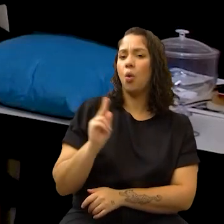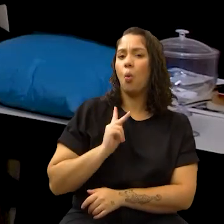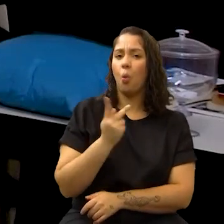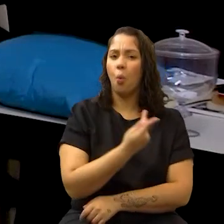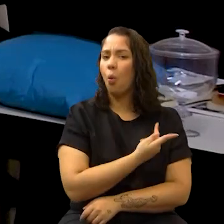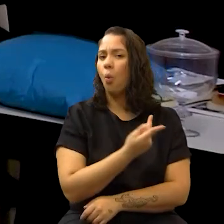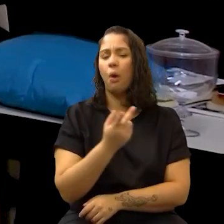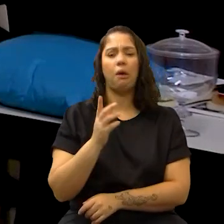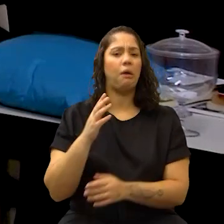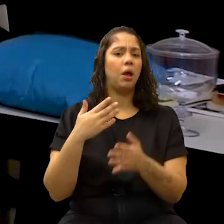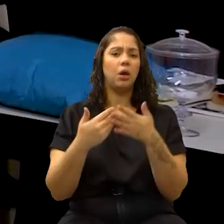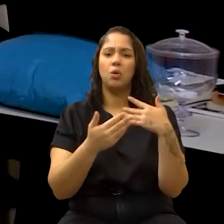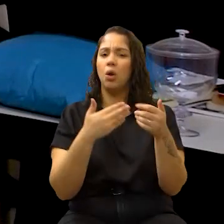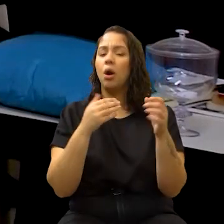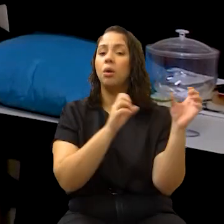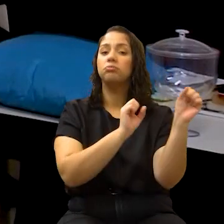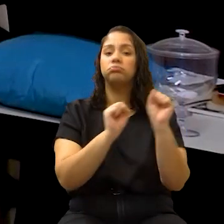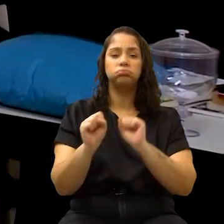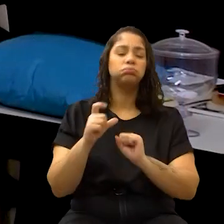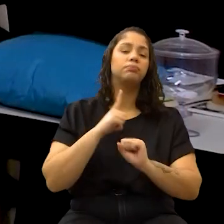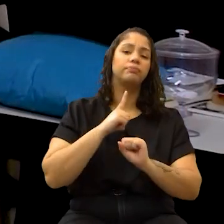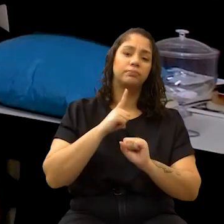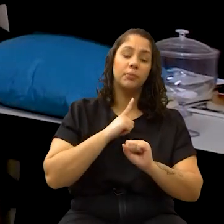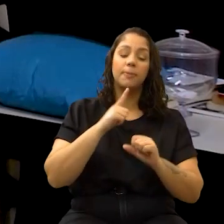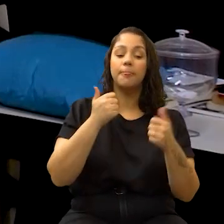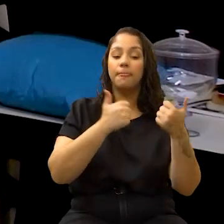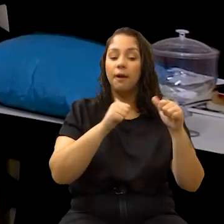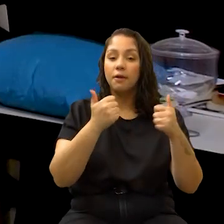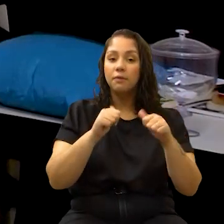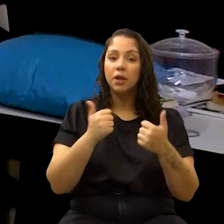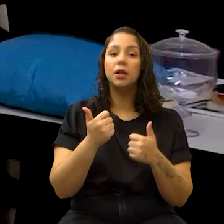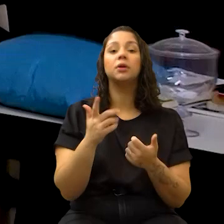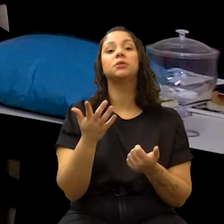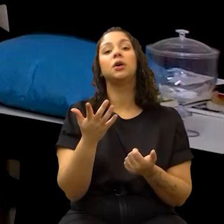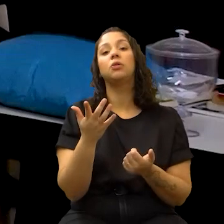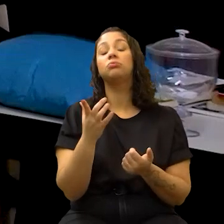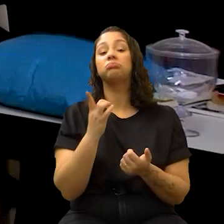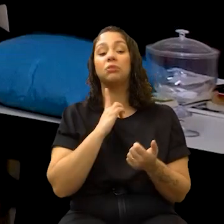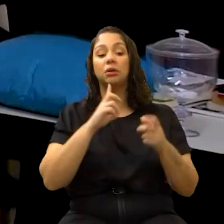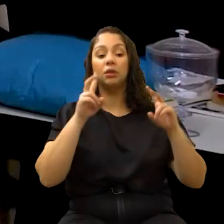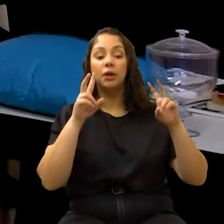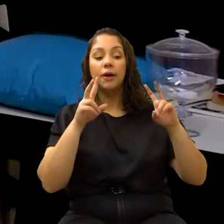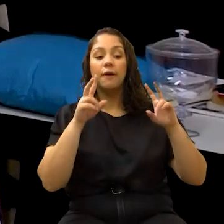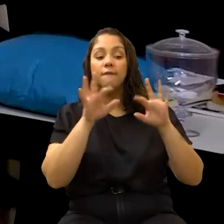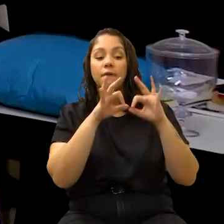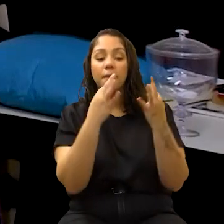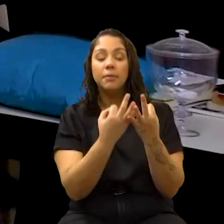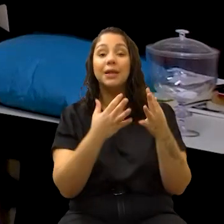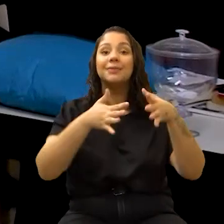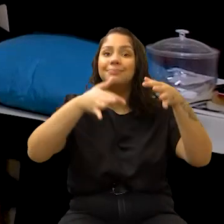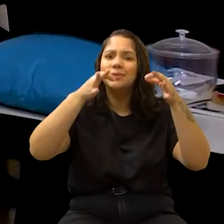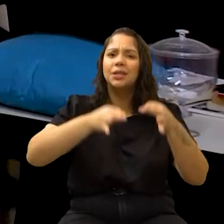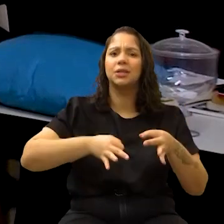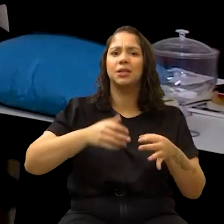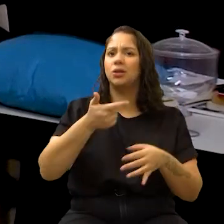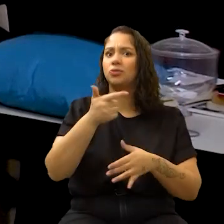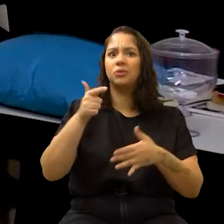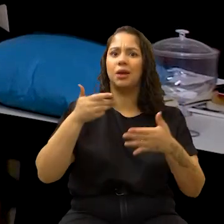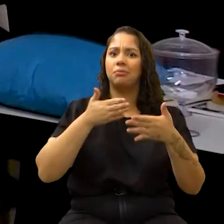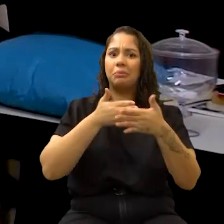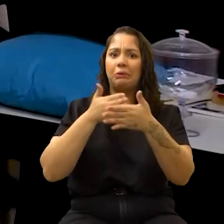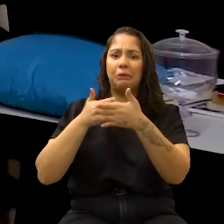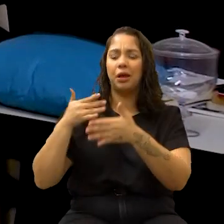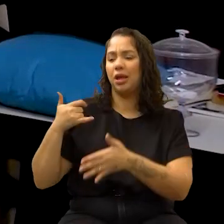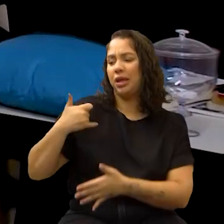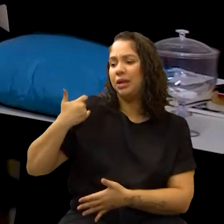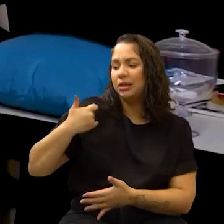pessoas idosas. Nós fazemos, né, toda essa avaliação, né, dessa família e com certeza não há nenhum,